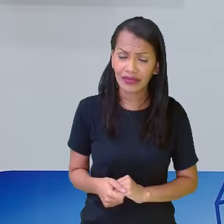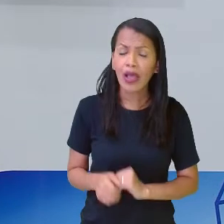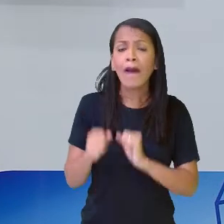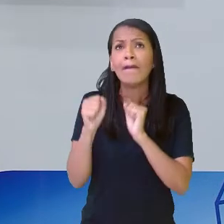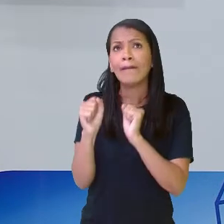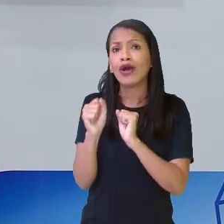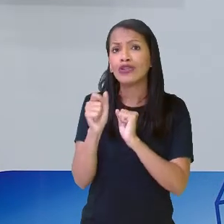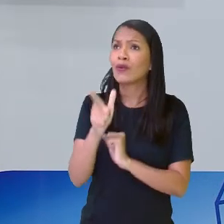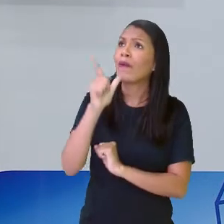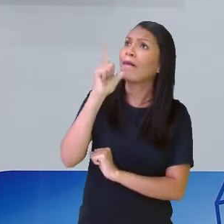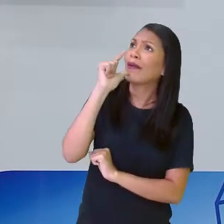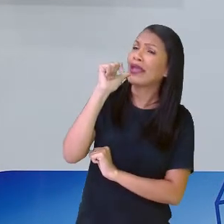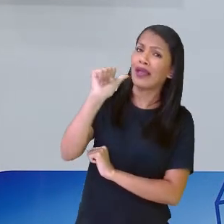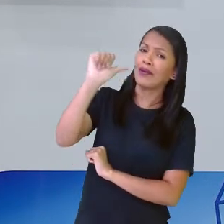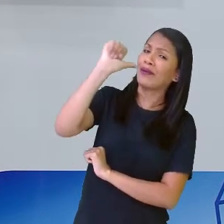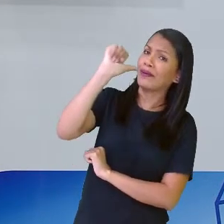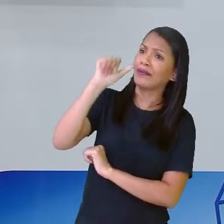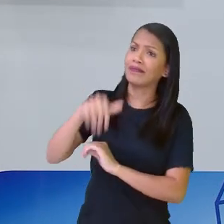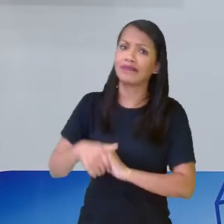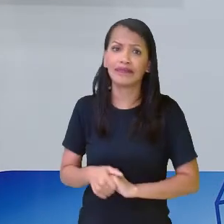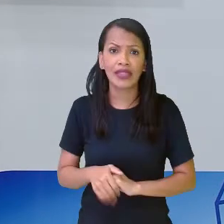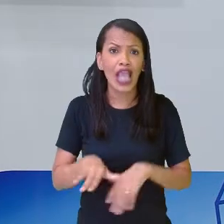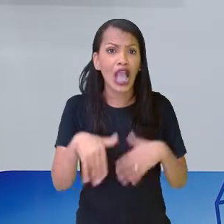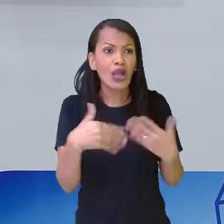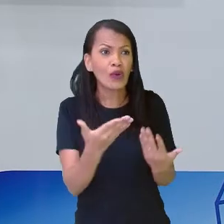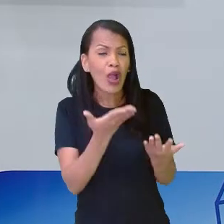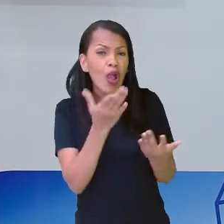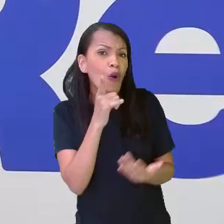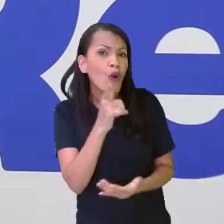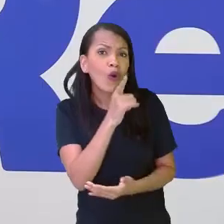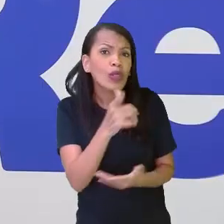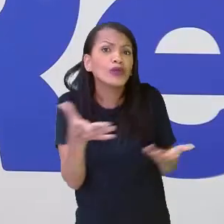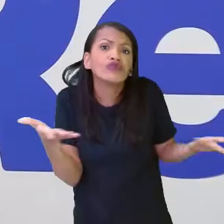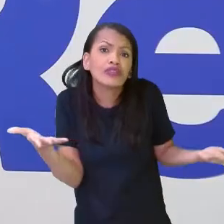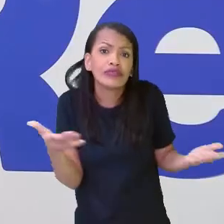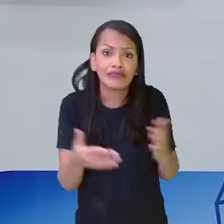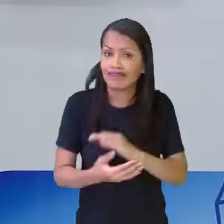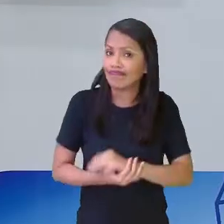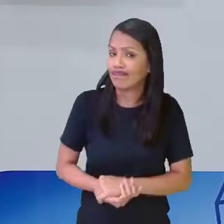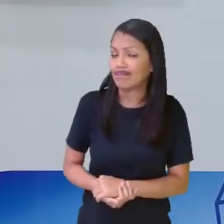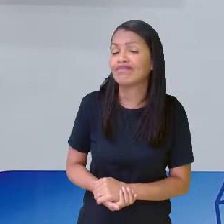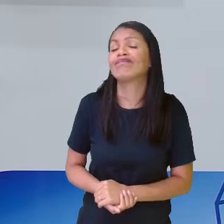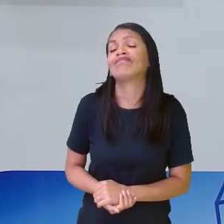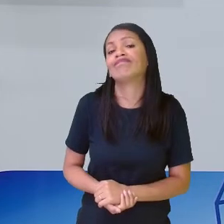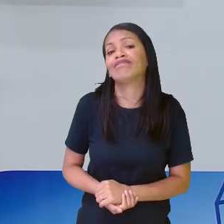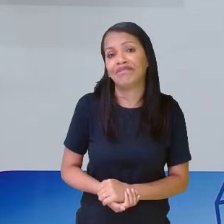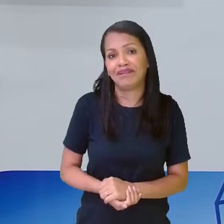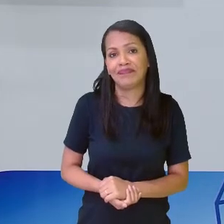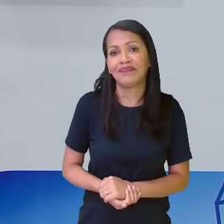Posso beber água? Qual é a merenda hoje? Qual é a merenda de hoje?